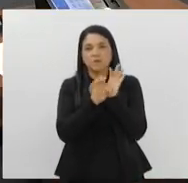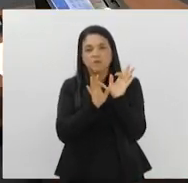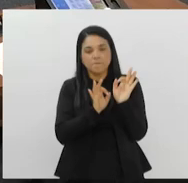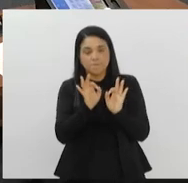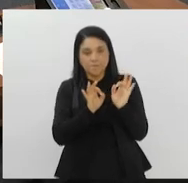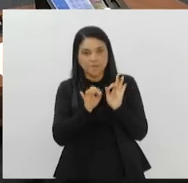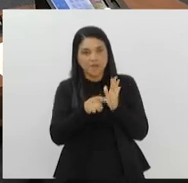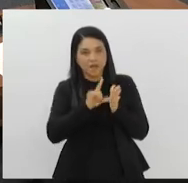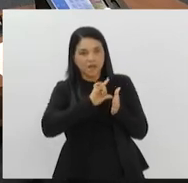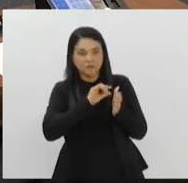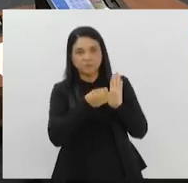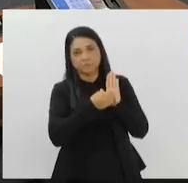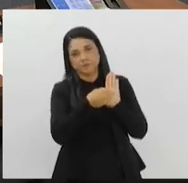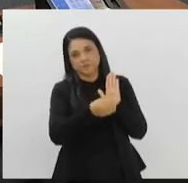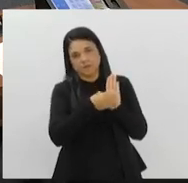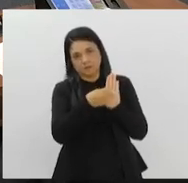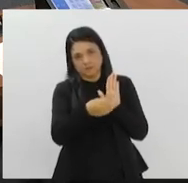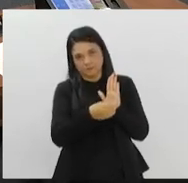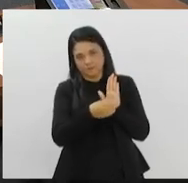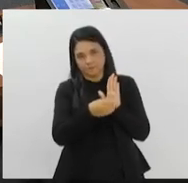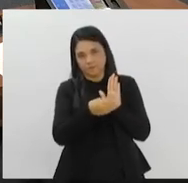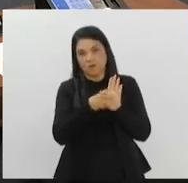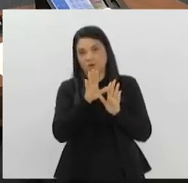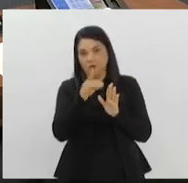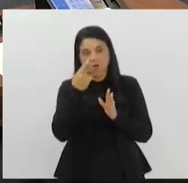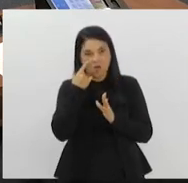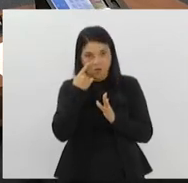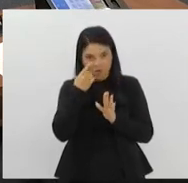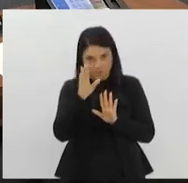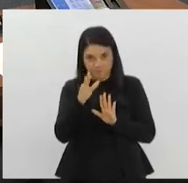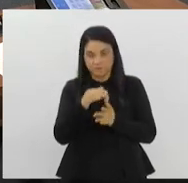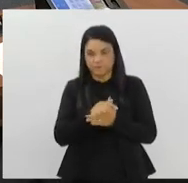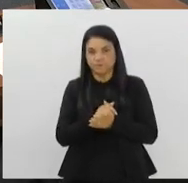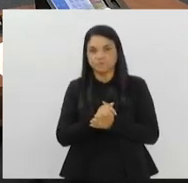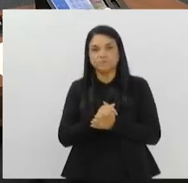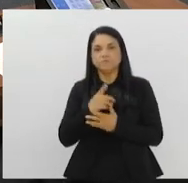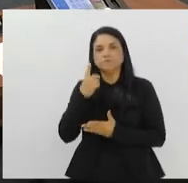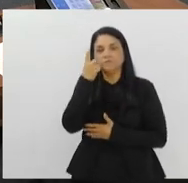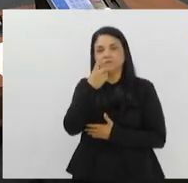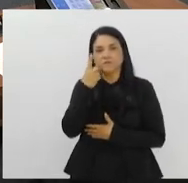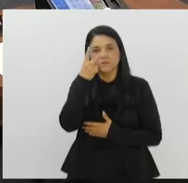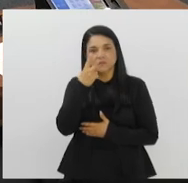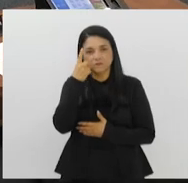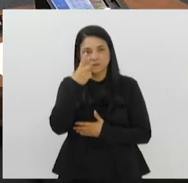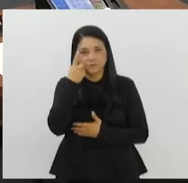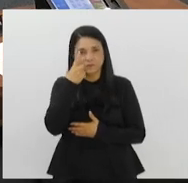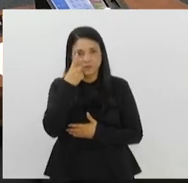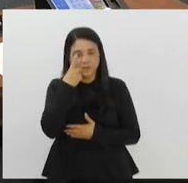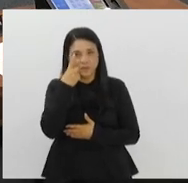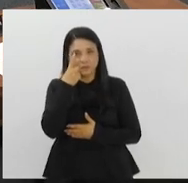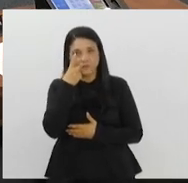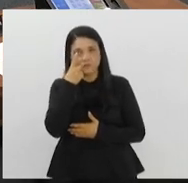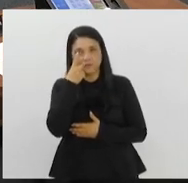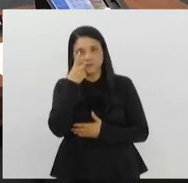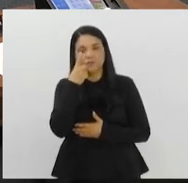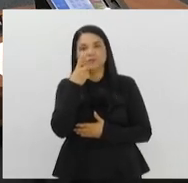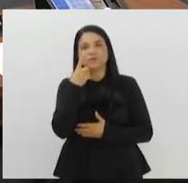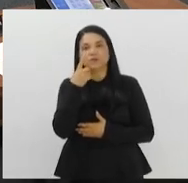preparar os pareceres dela, senhor presidente. Porque, olha só, deputado, nesse caso específico, isso